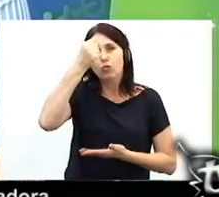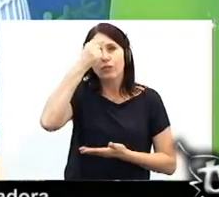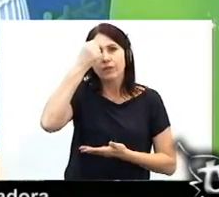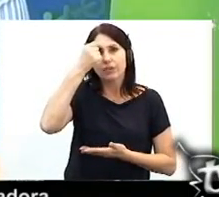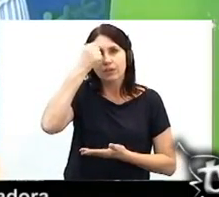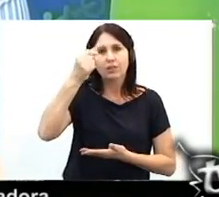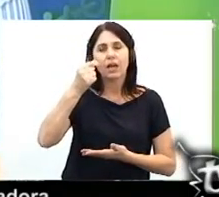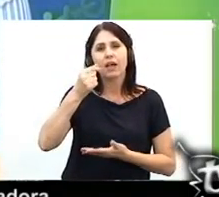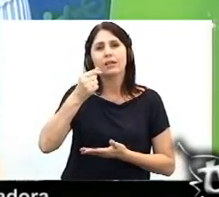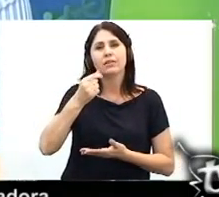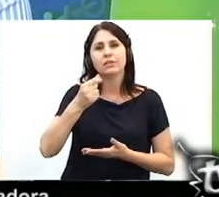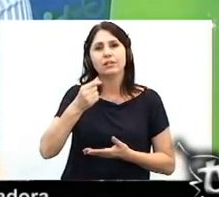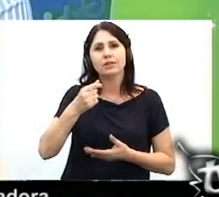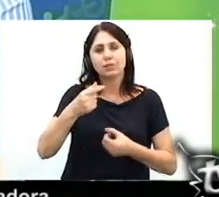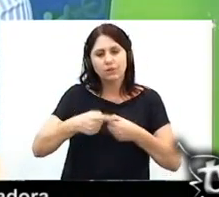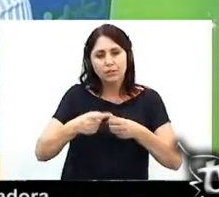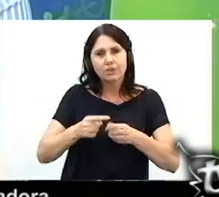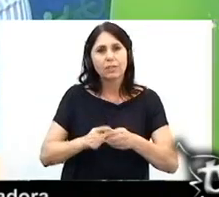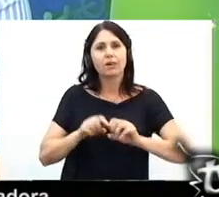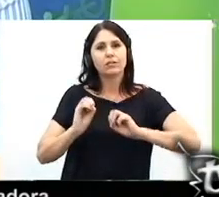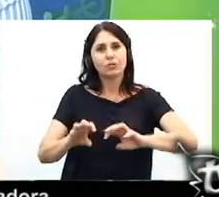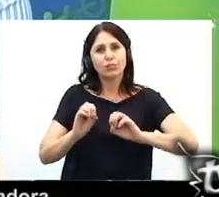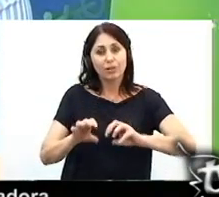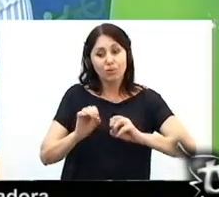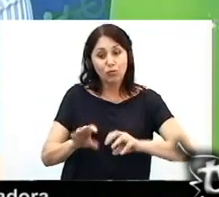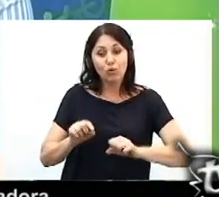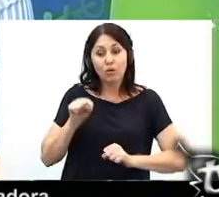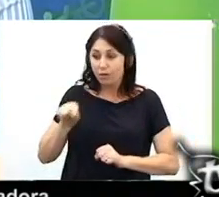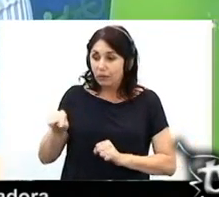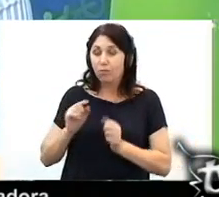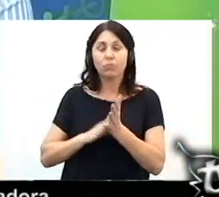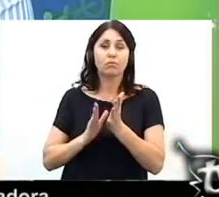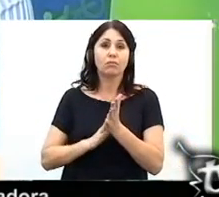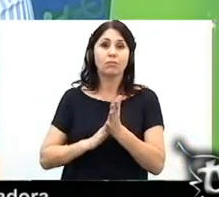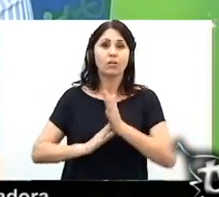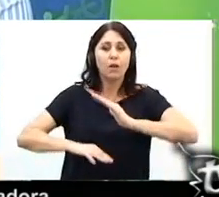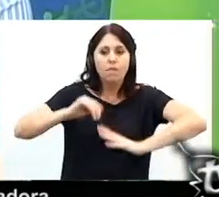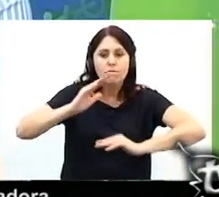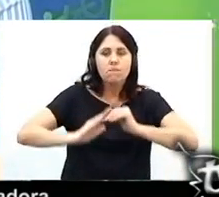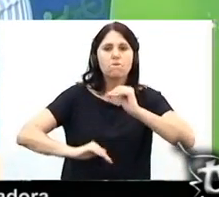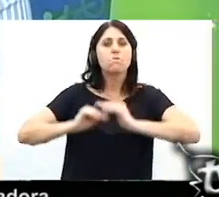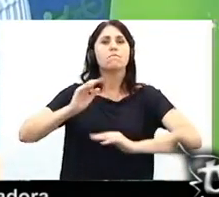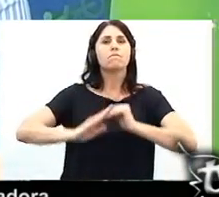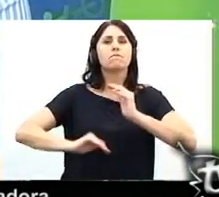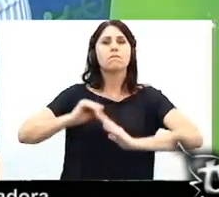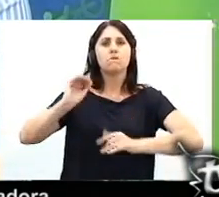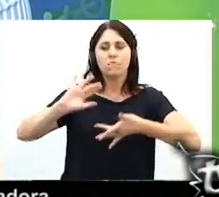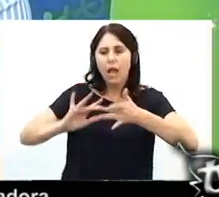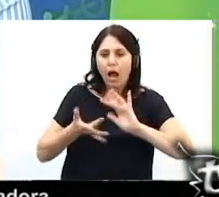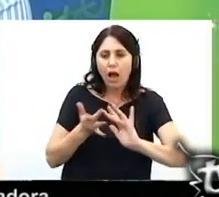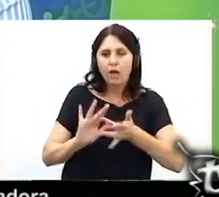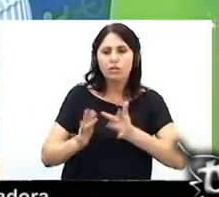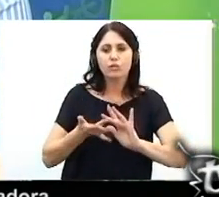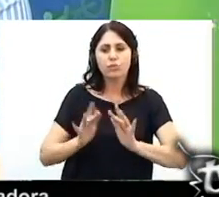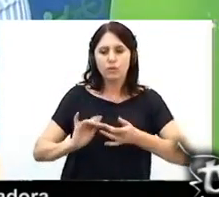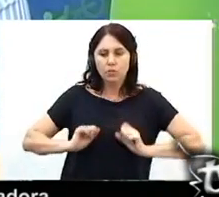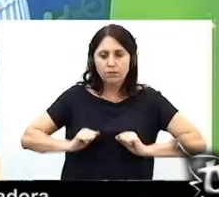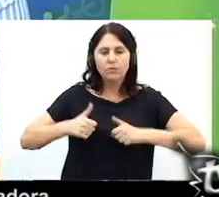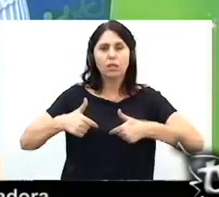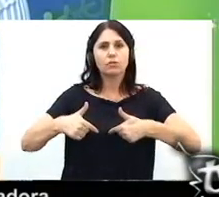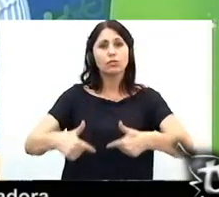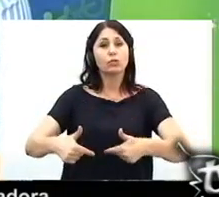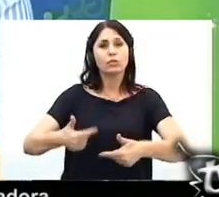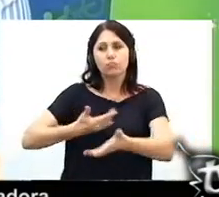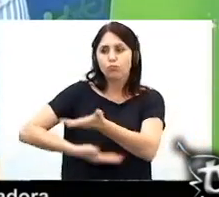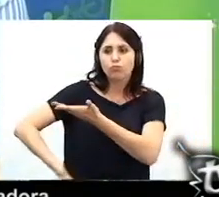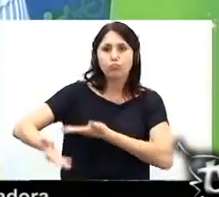a iniciativa privada, trazendo uma série de atores sociais para discutir a questão da mobilidade. Disso surgiu, então, a